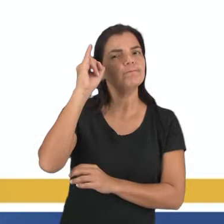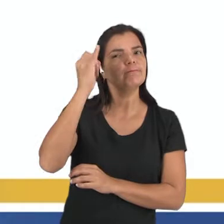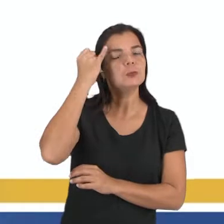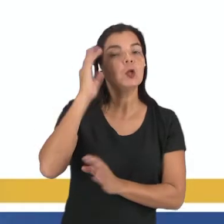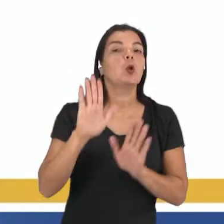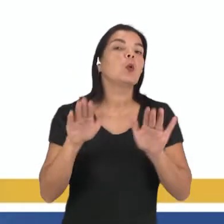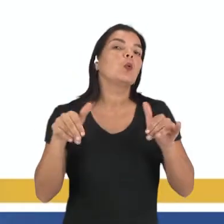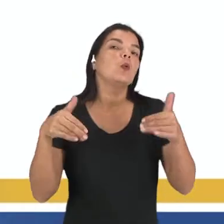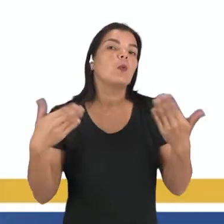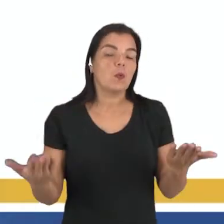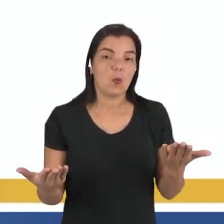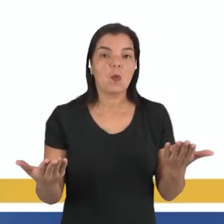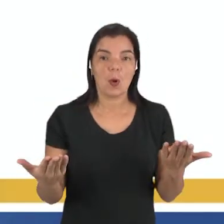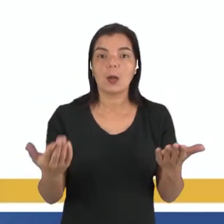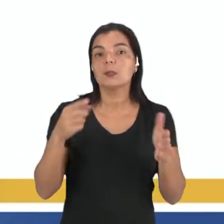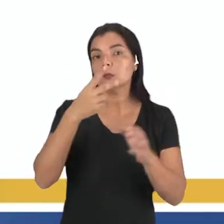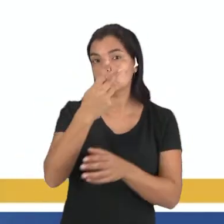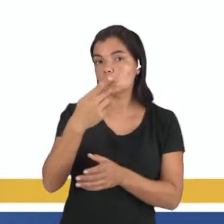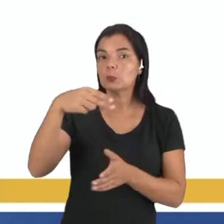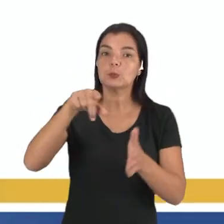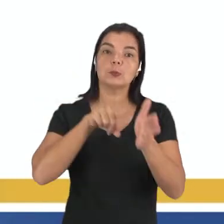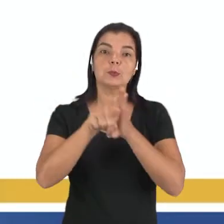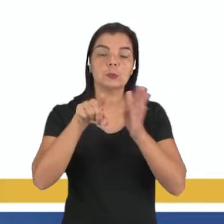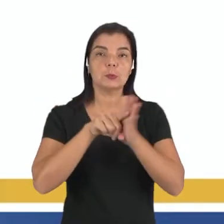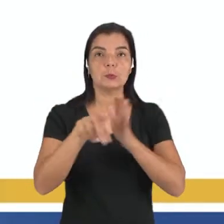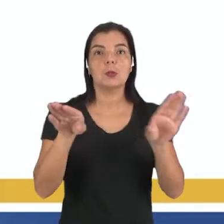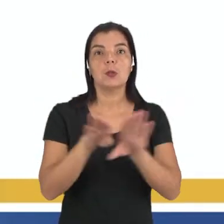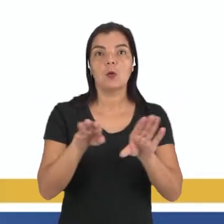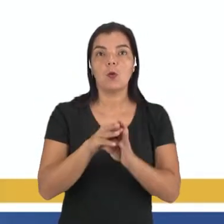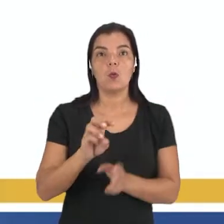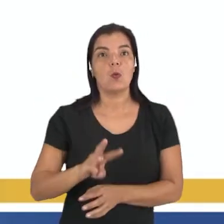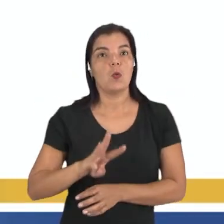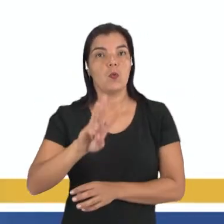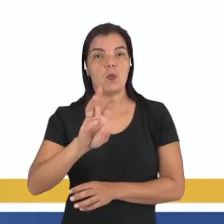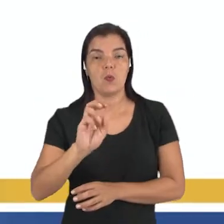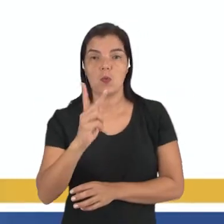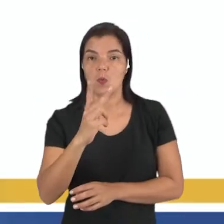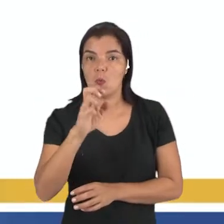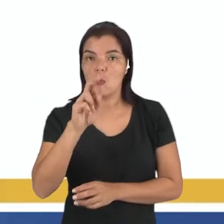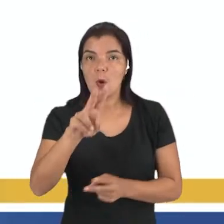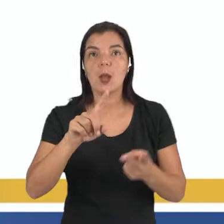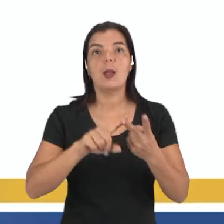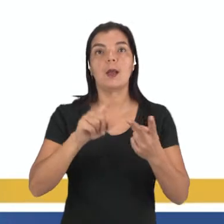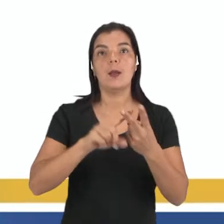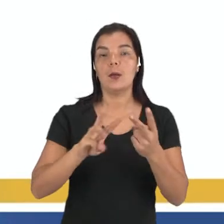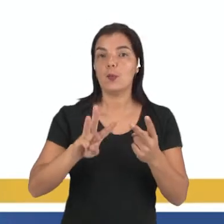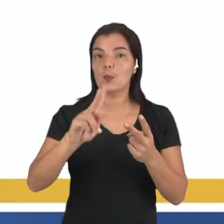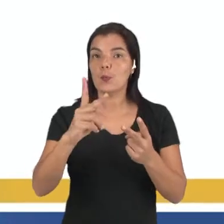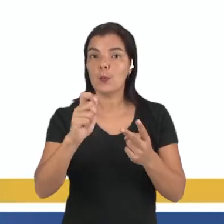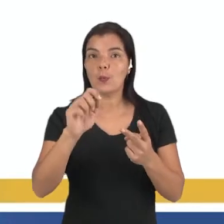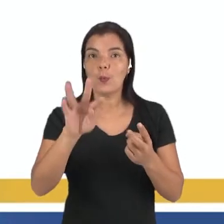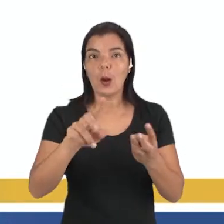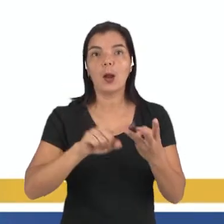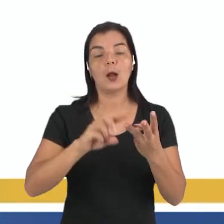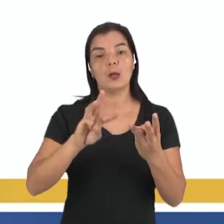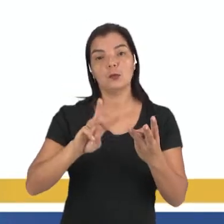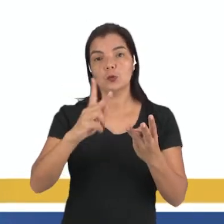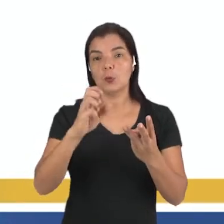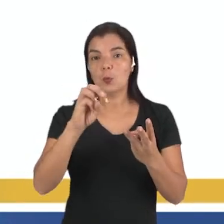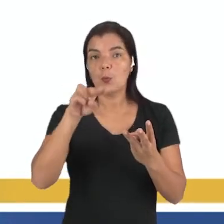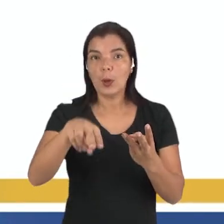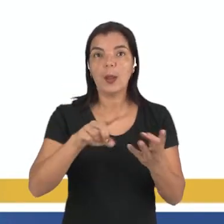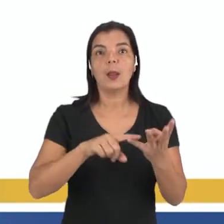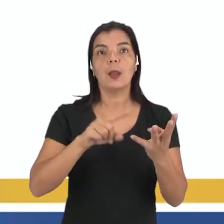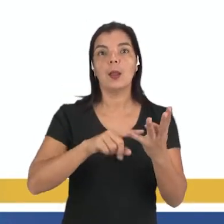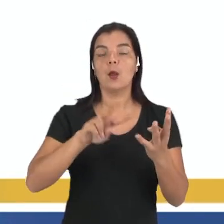de quais são as double H questions, que é where, what, when, why, who e how. E a gente vai